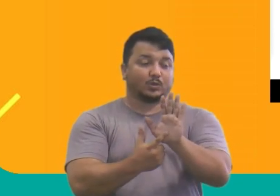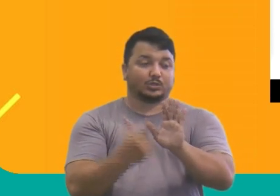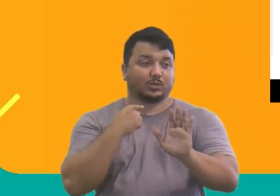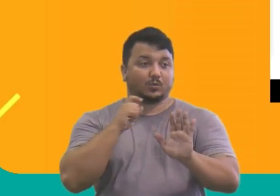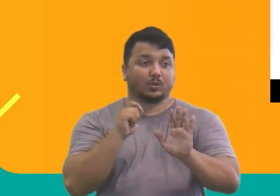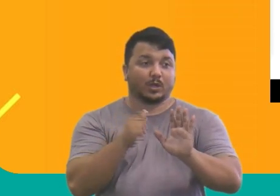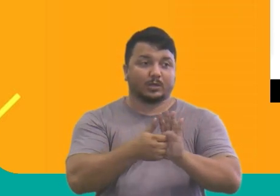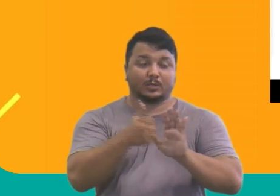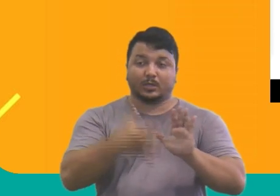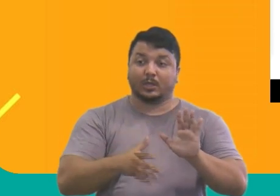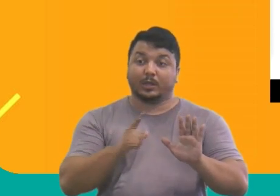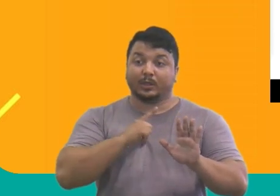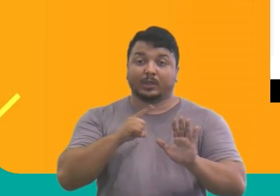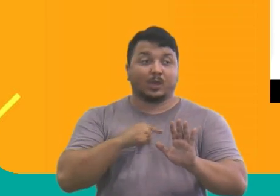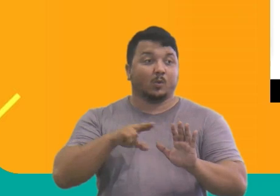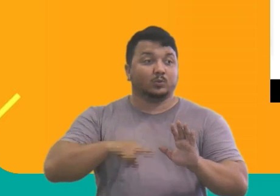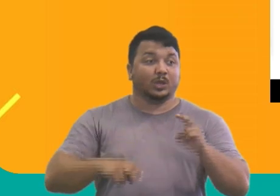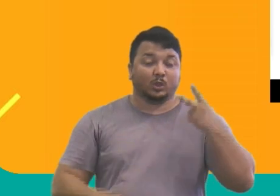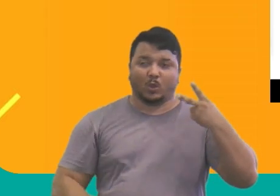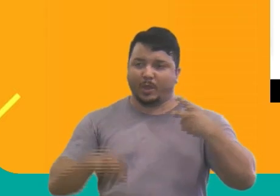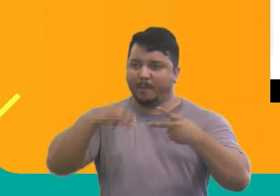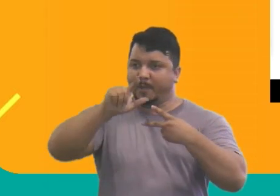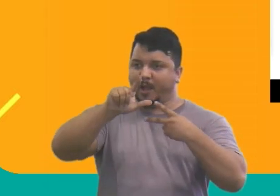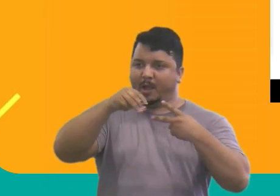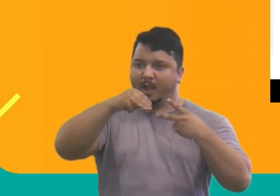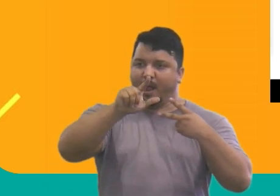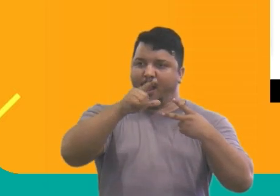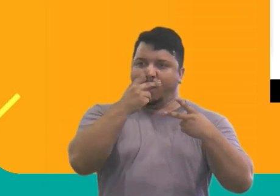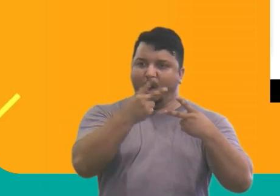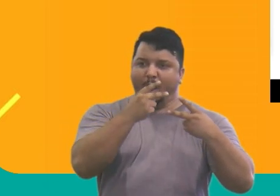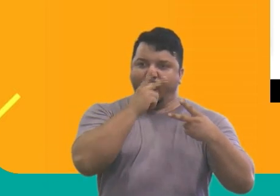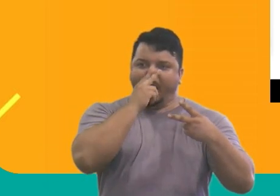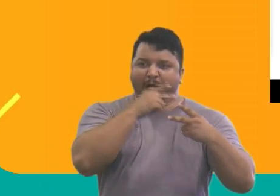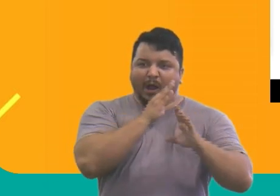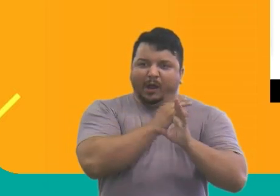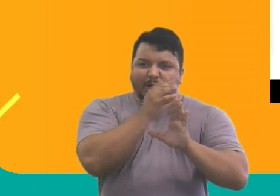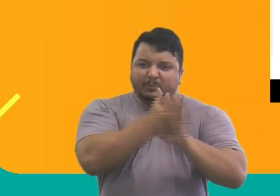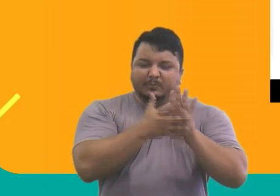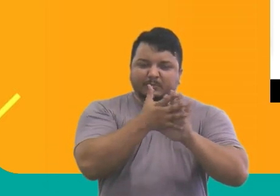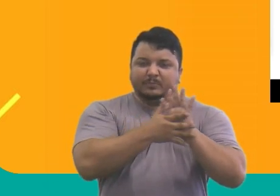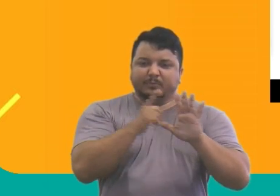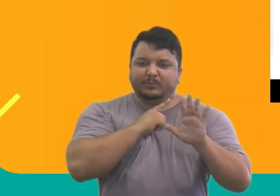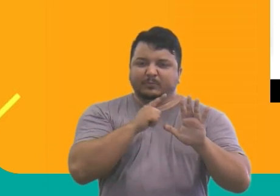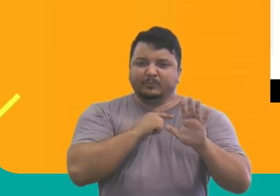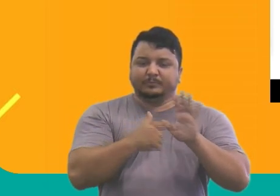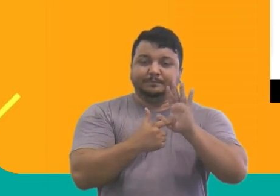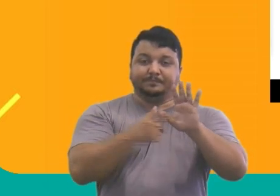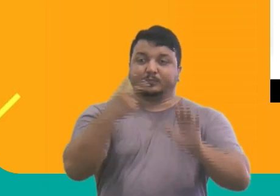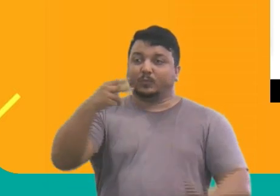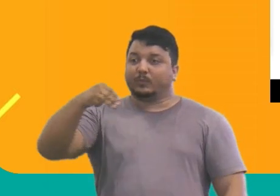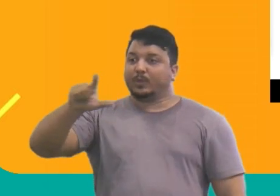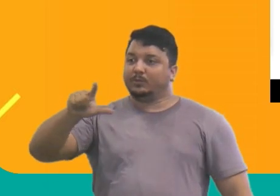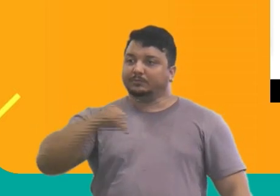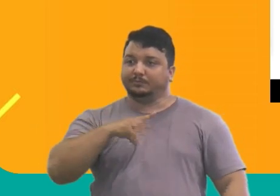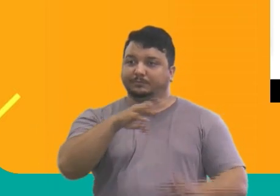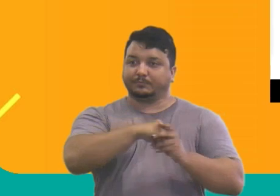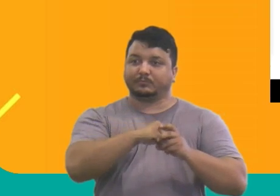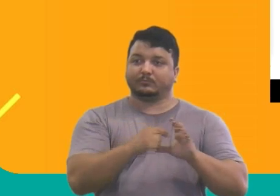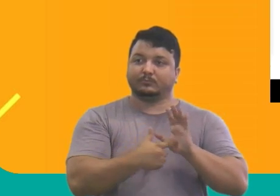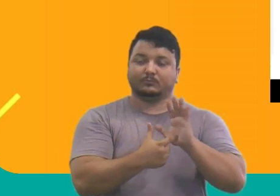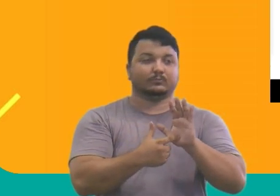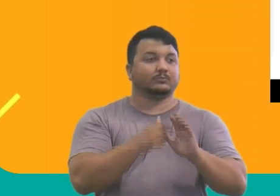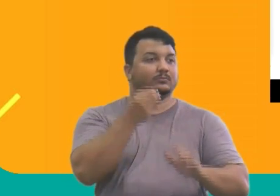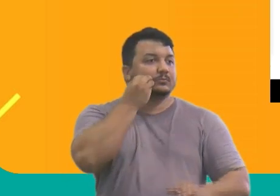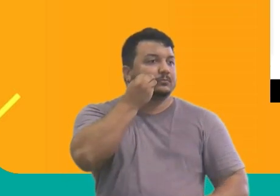que eu só usei 2 ml, porque é o que o texto está dizendo. uma amostra de 2 ml